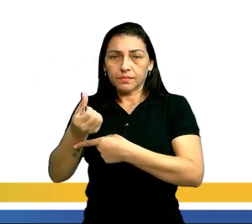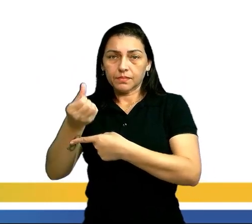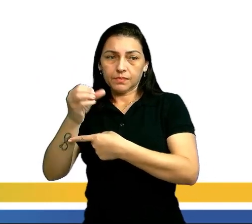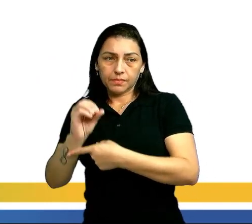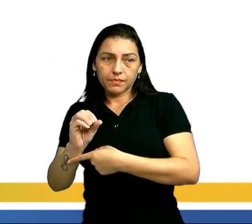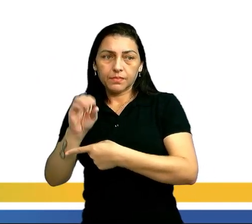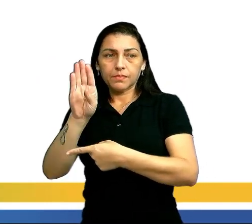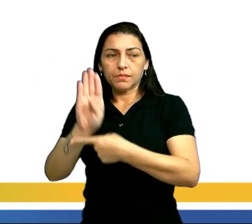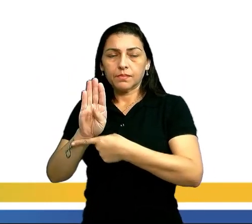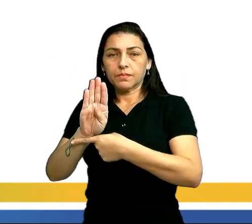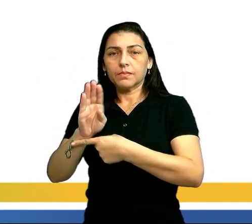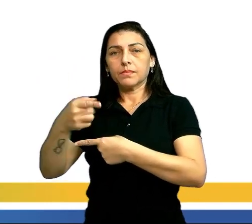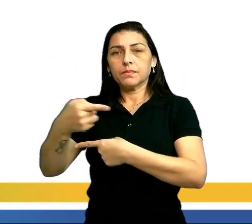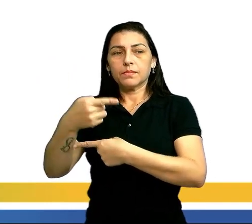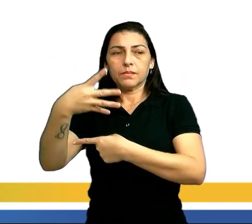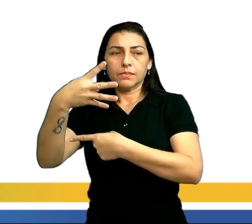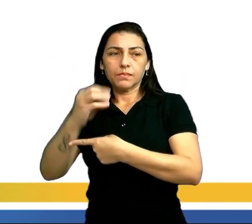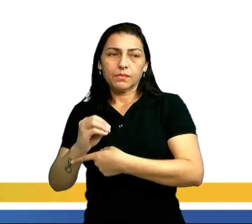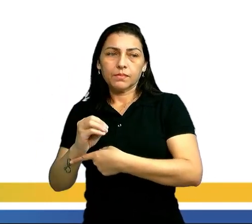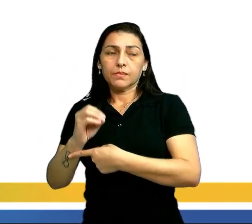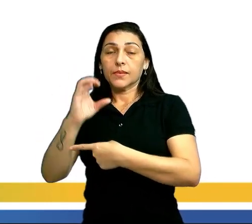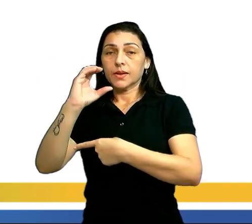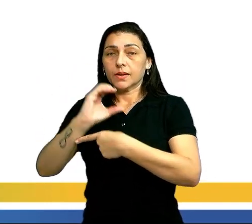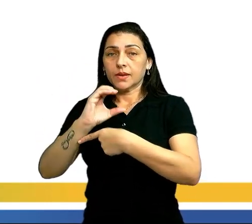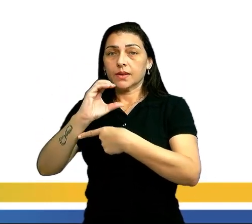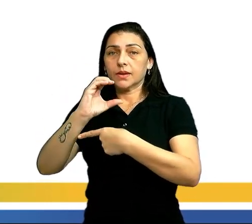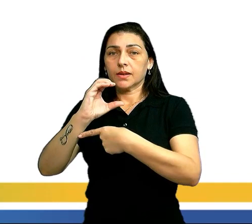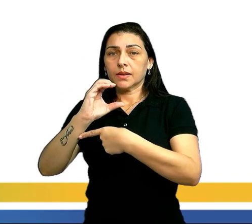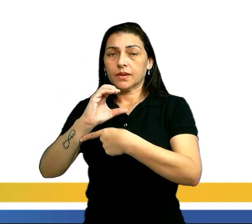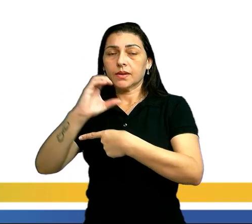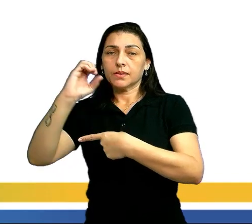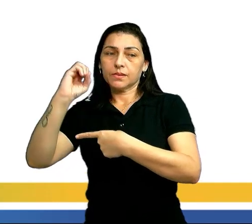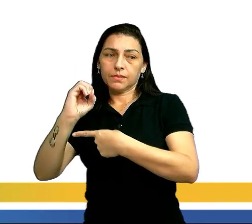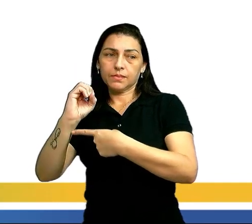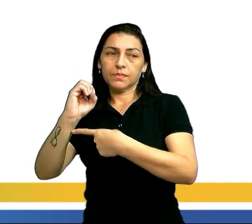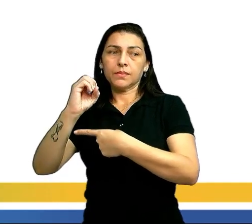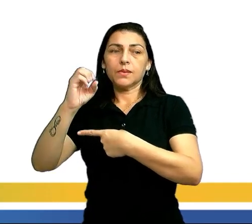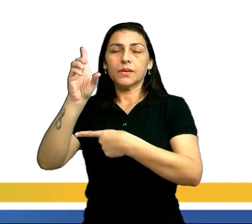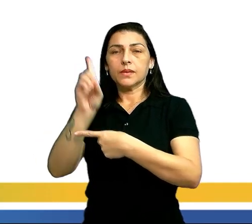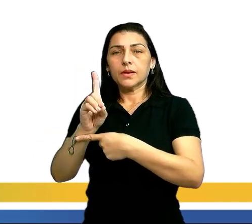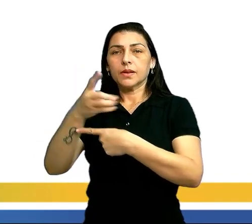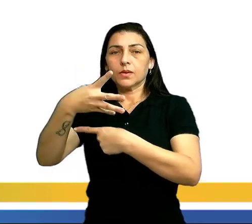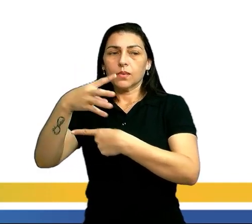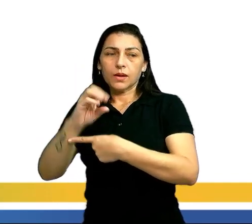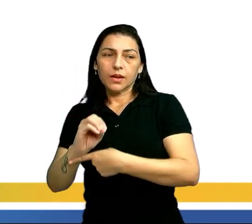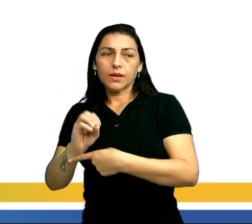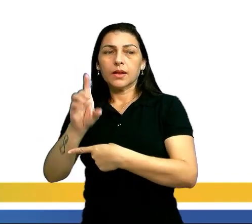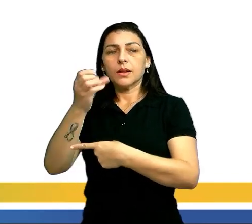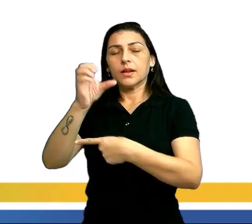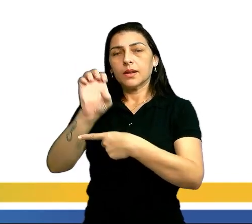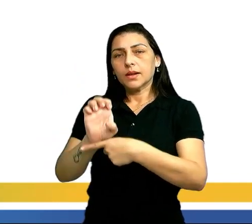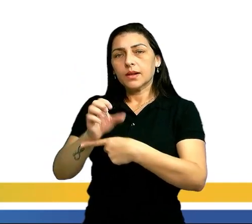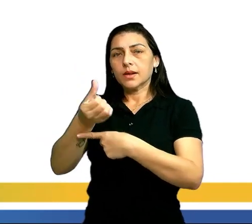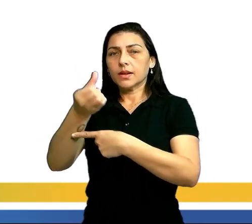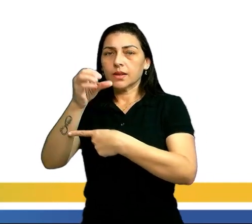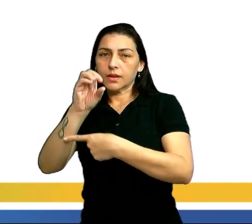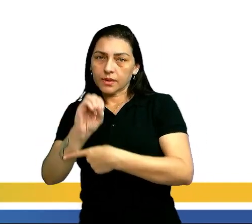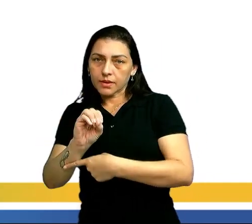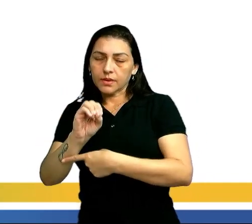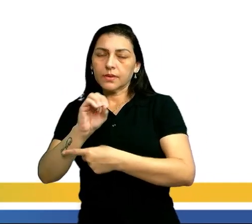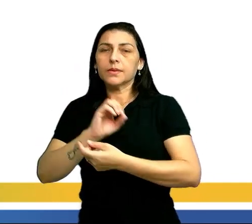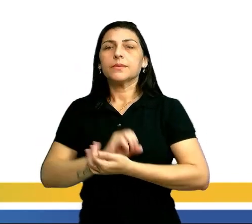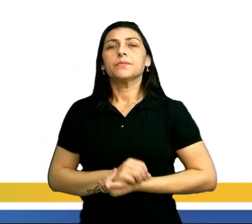A, menos 60, B, menos 40, letra C, 0, letra D, 40 ou letra